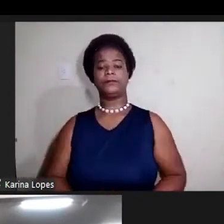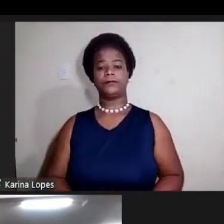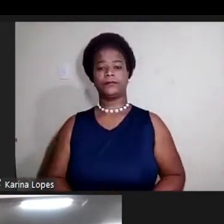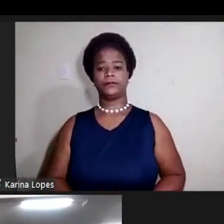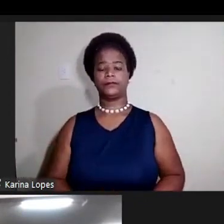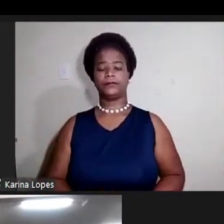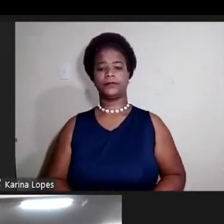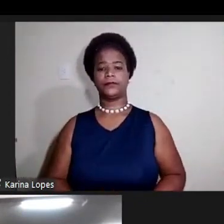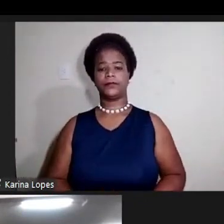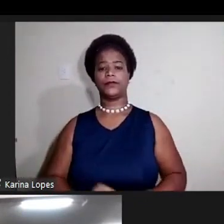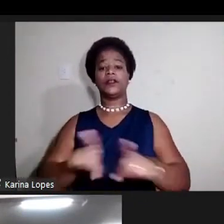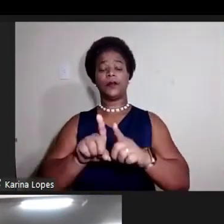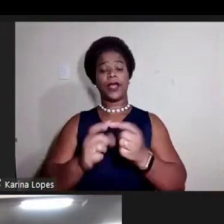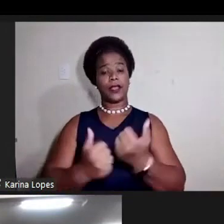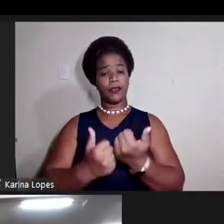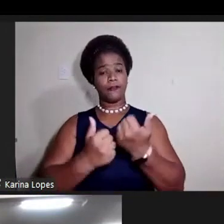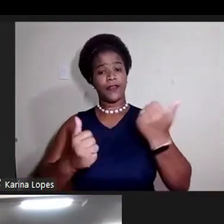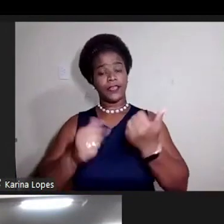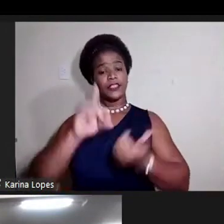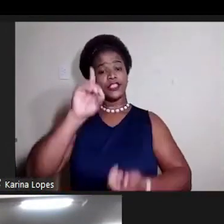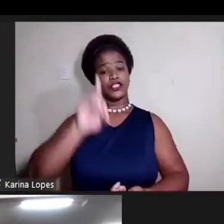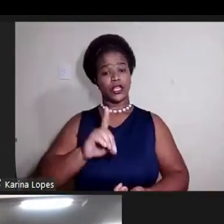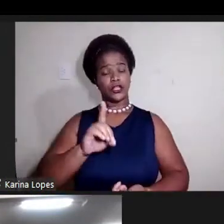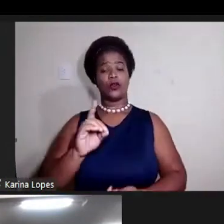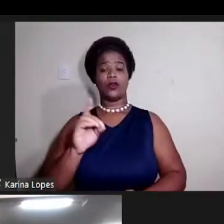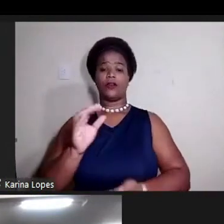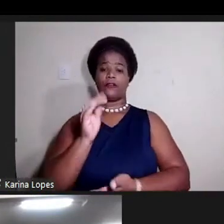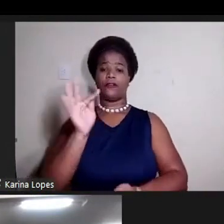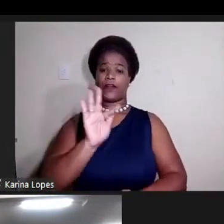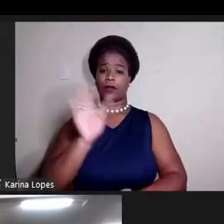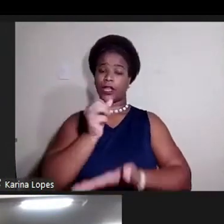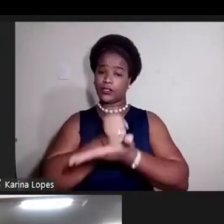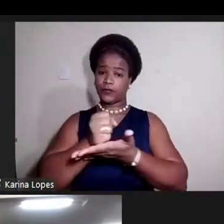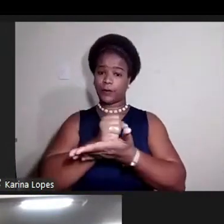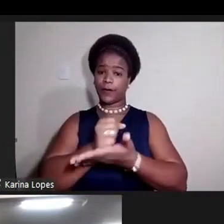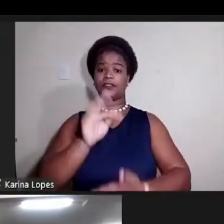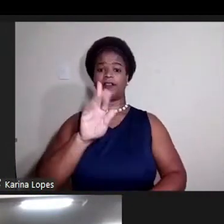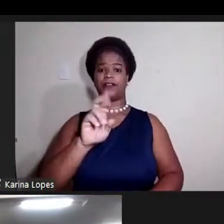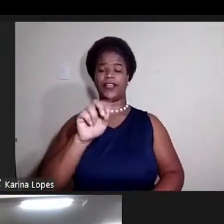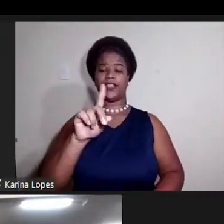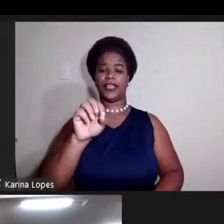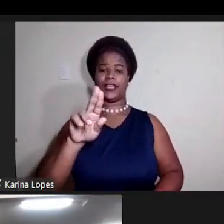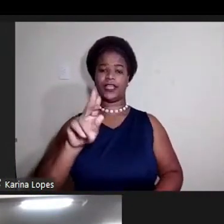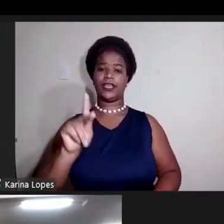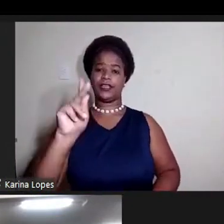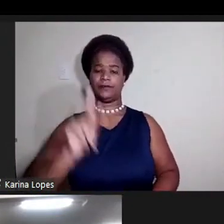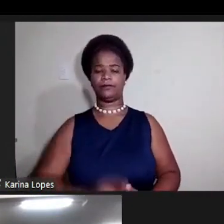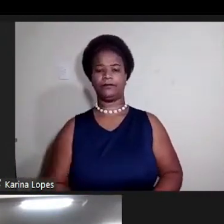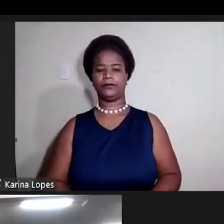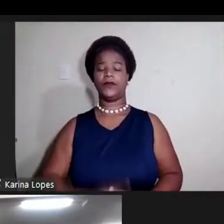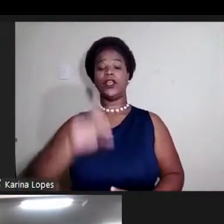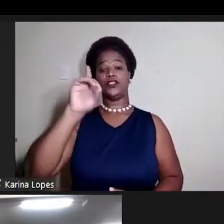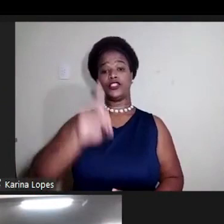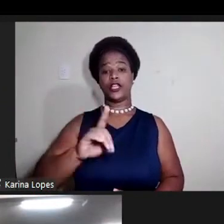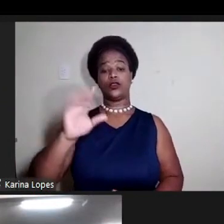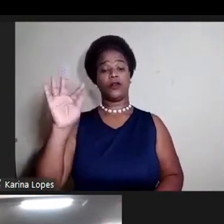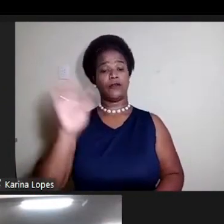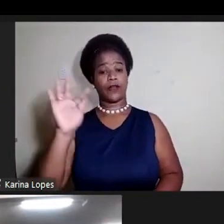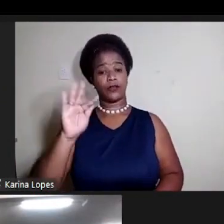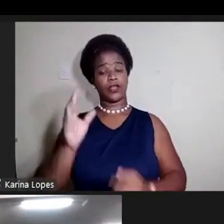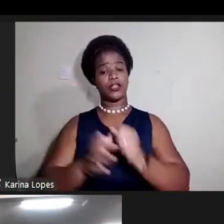vice-diretor da Faculdade de Farmácia, professor Frederico Pitella, diretor da Faculdade de Fisioterapia, professor Leandro Ferracini Cabral,